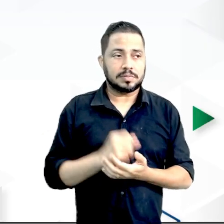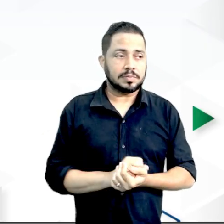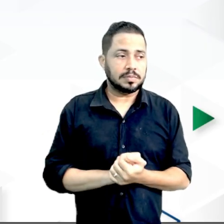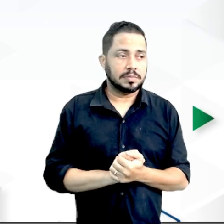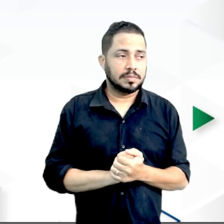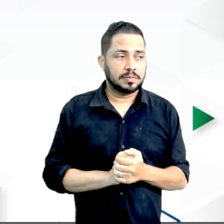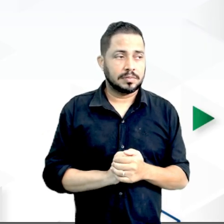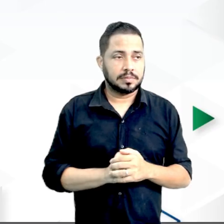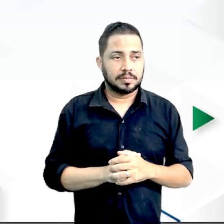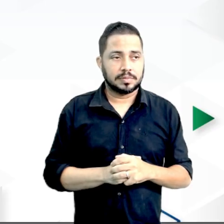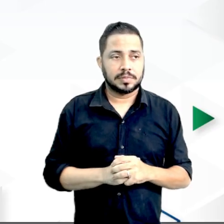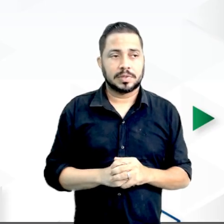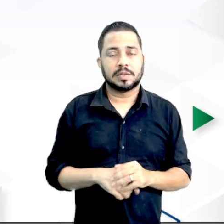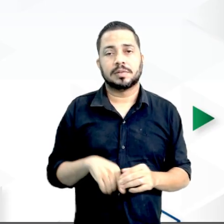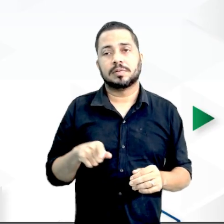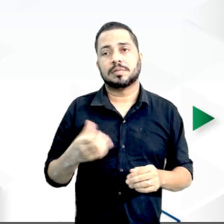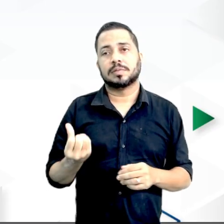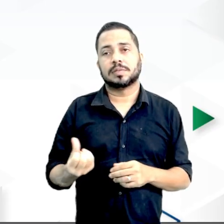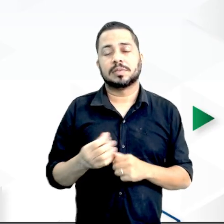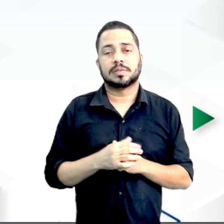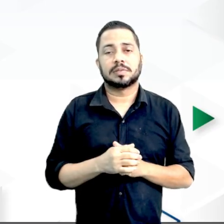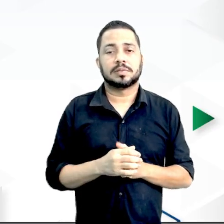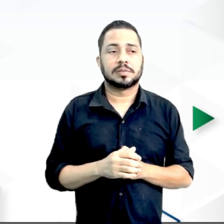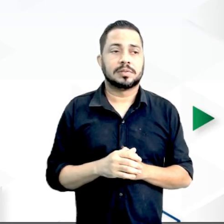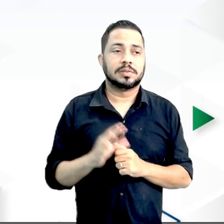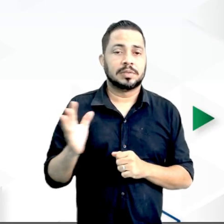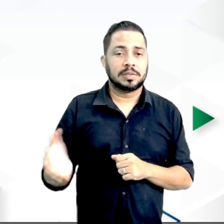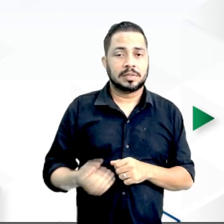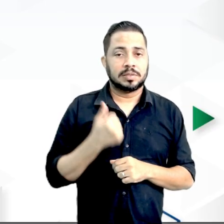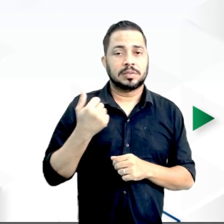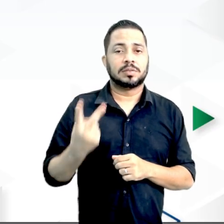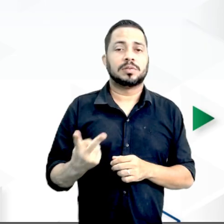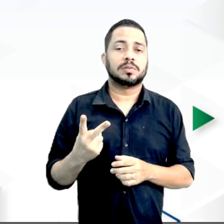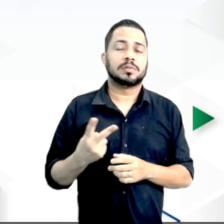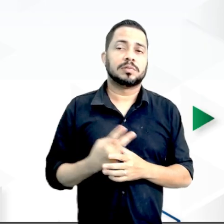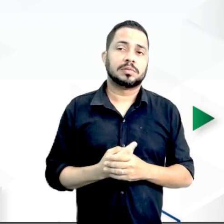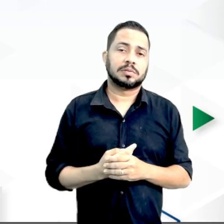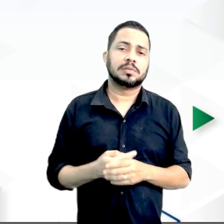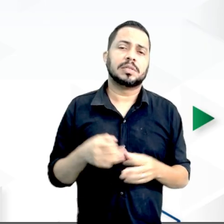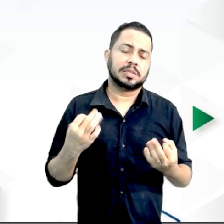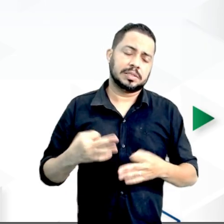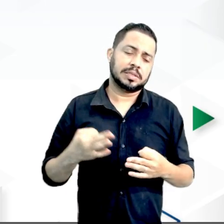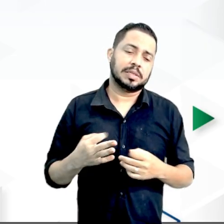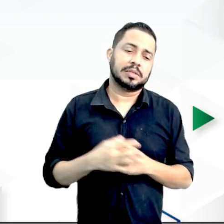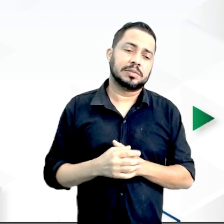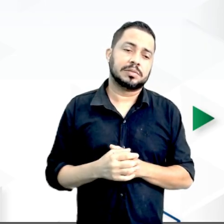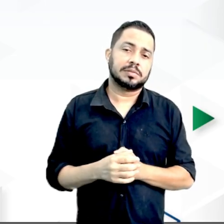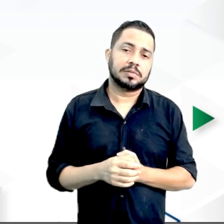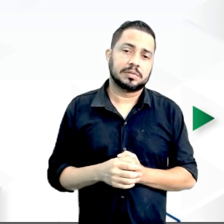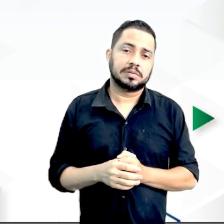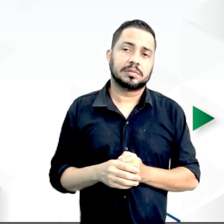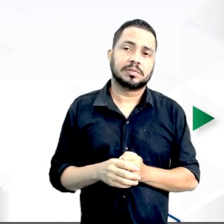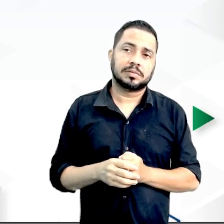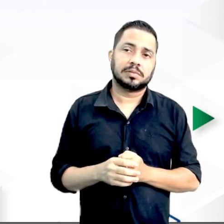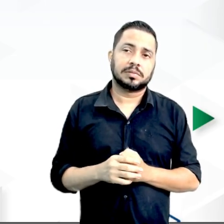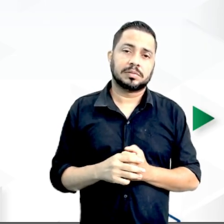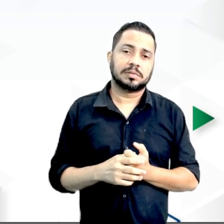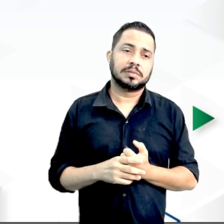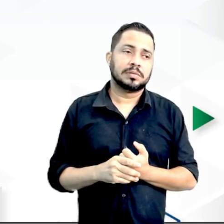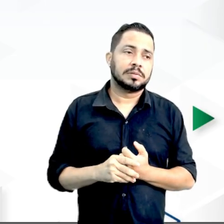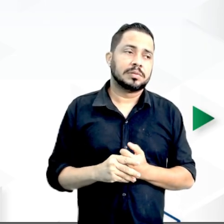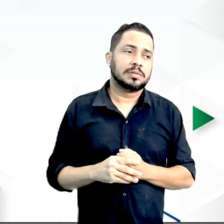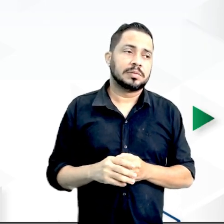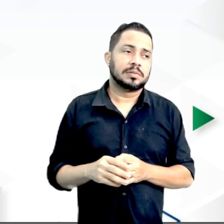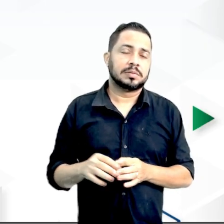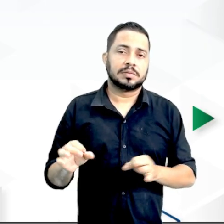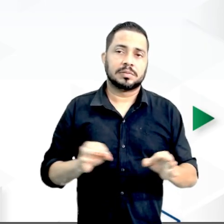Troca aí. Ponto 6, por favor, tira esse 2. Ah, tá certo, Ceará ponto 6, ponto 8, é porque botou Maranhão primeiro. Ah,